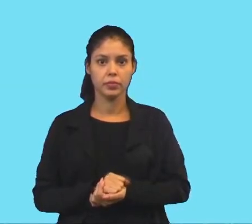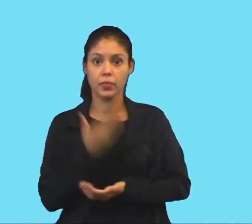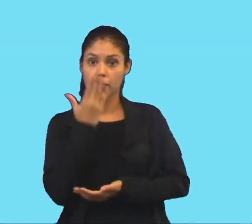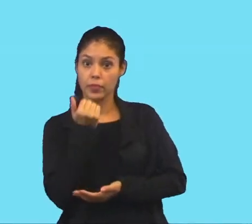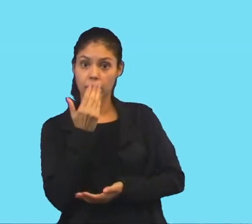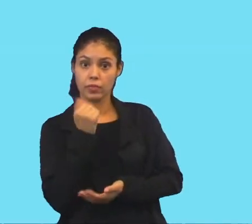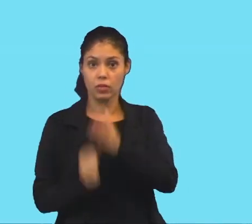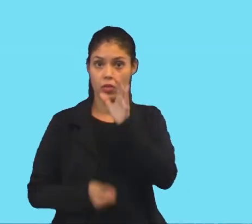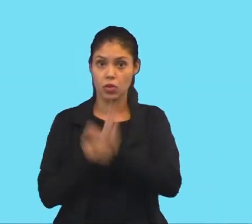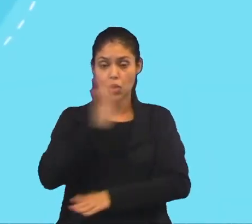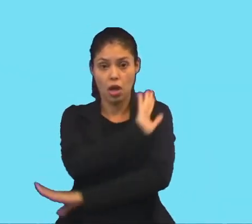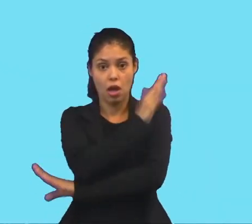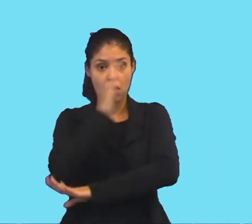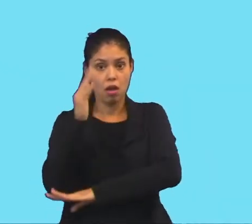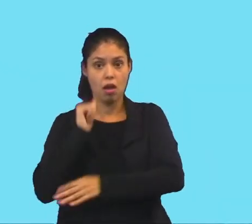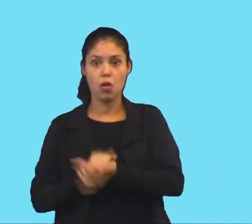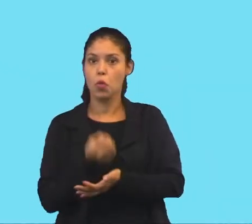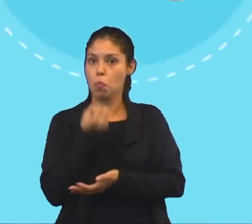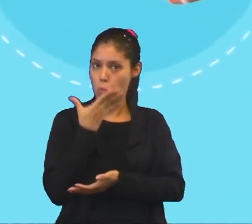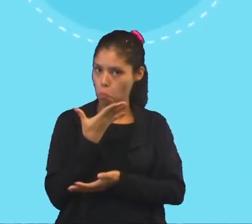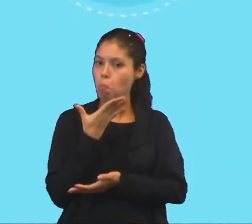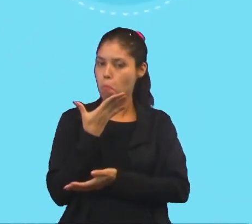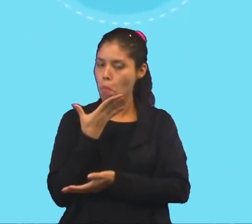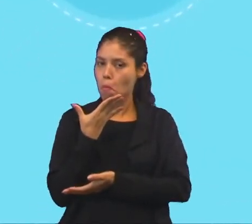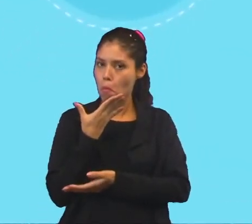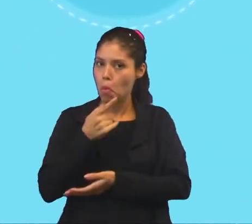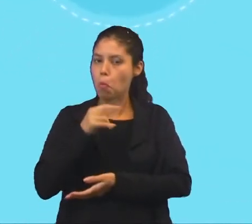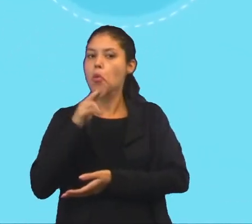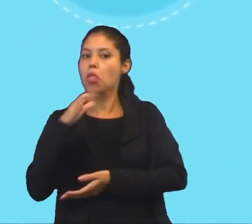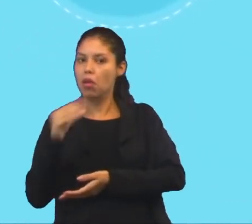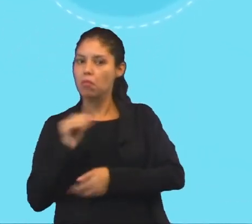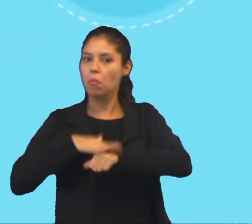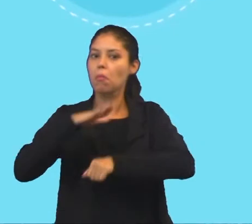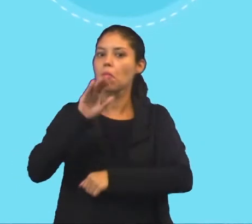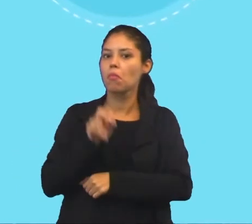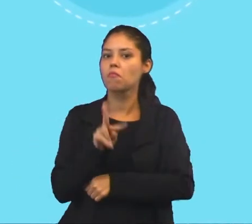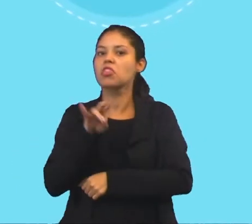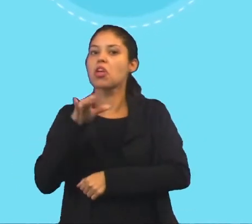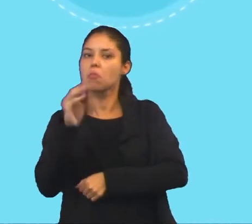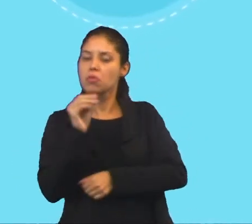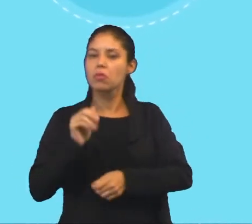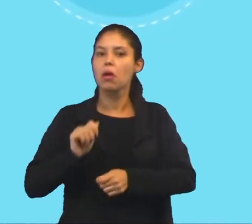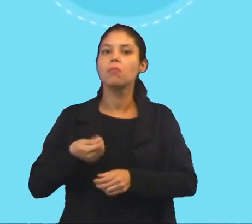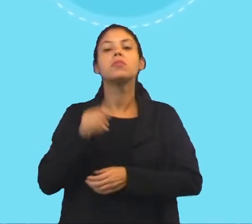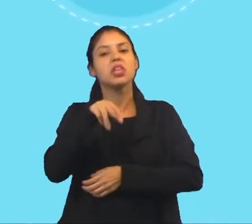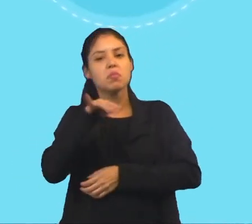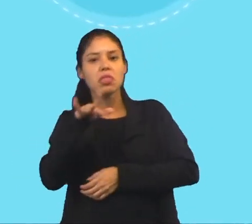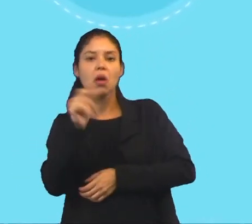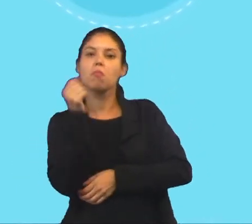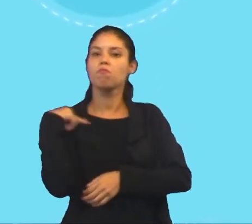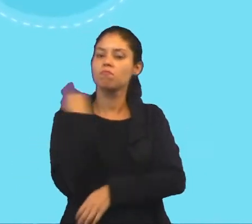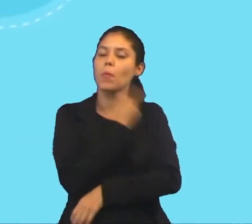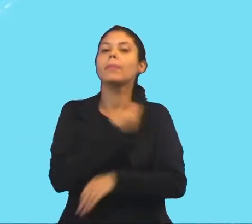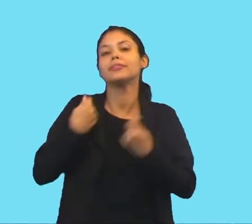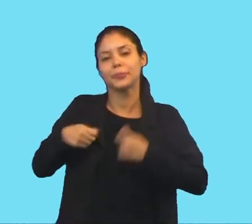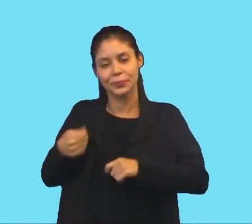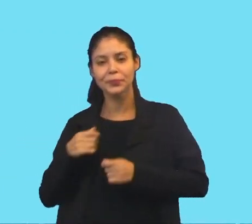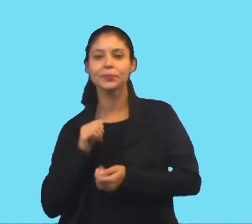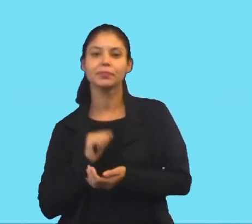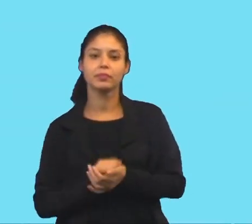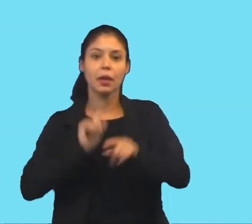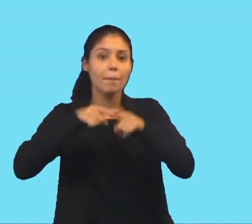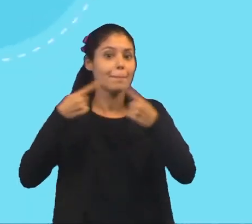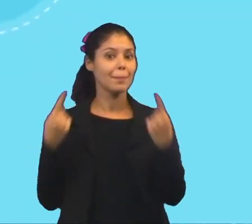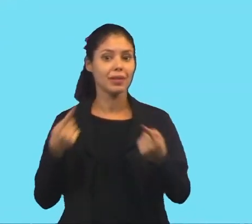Alimentos de origem animal são boas fontes de proteínas e da maioria das vitaminas e minerais de que necessitamos. Mas